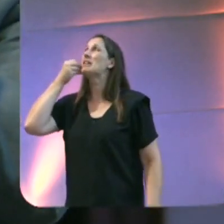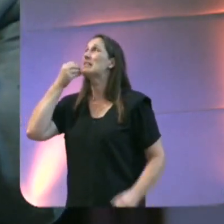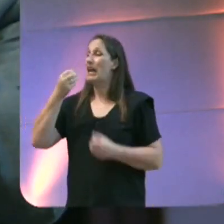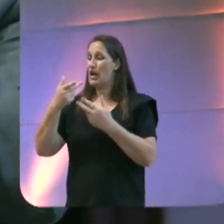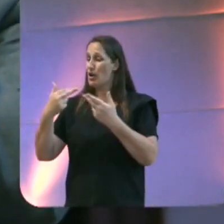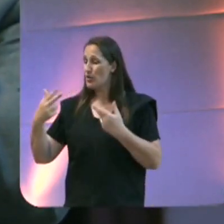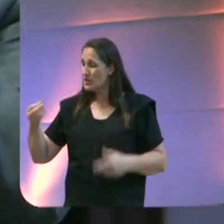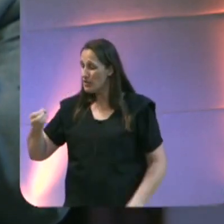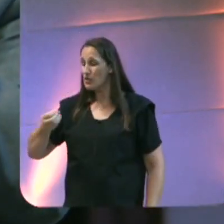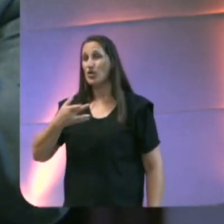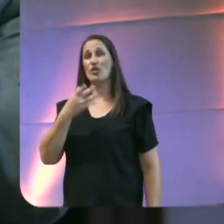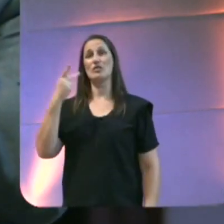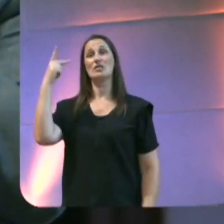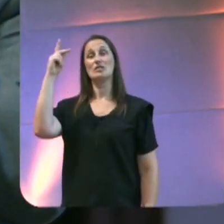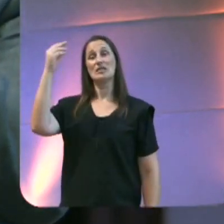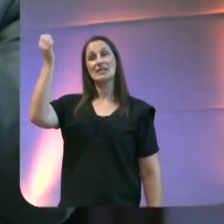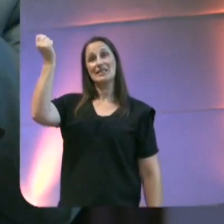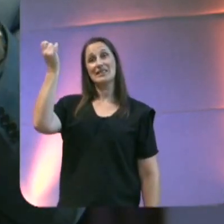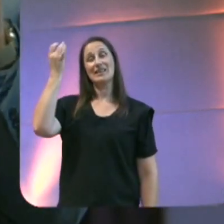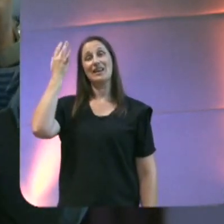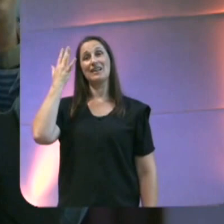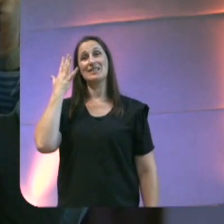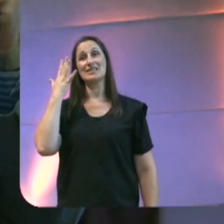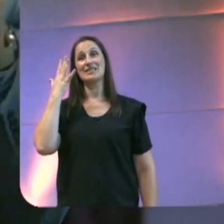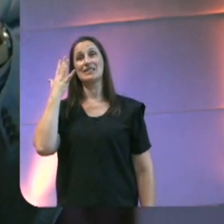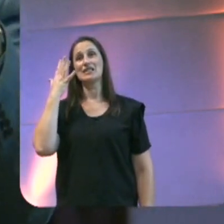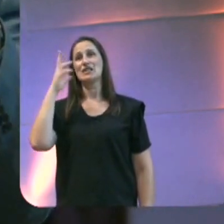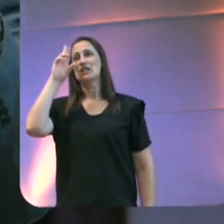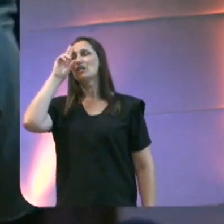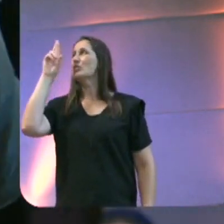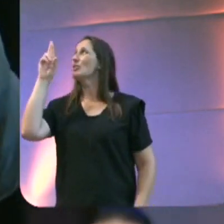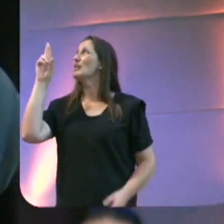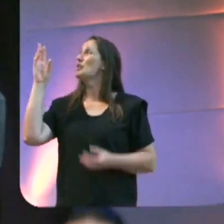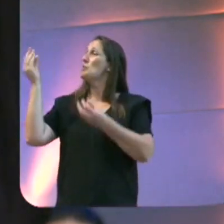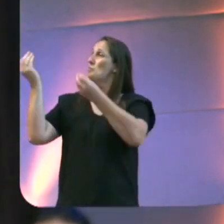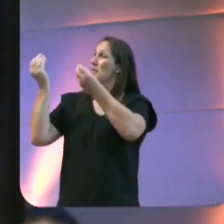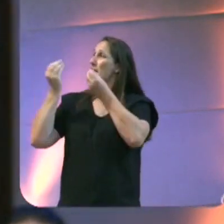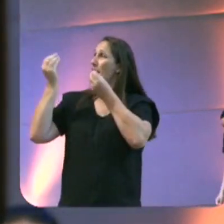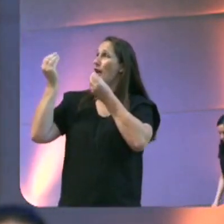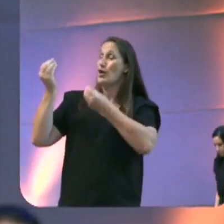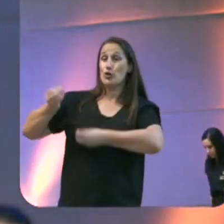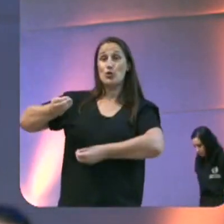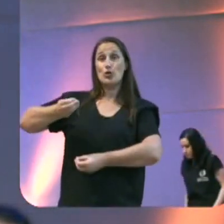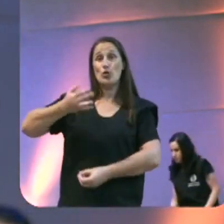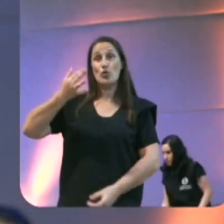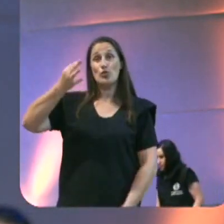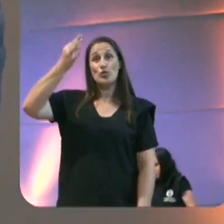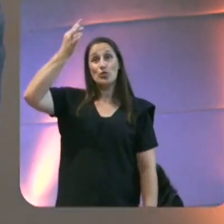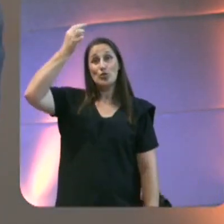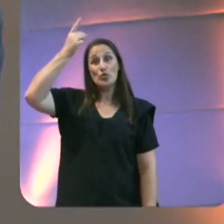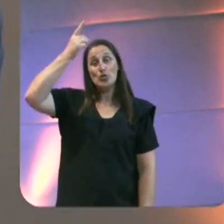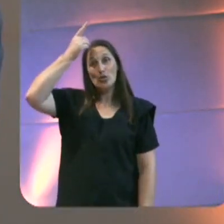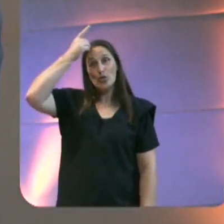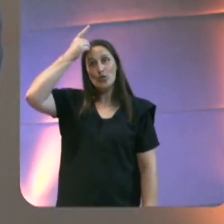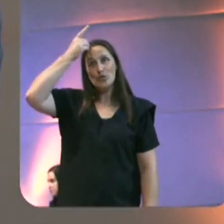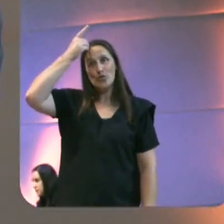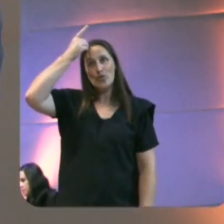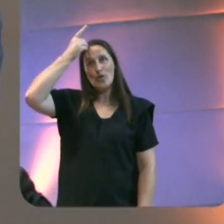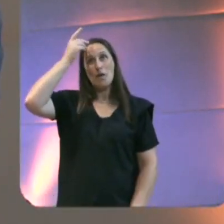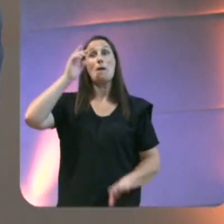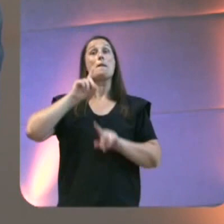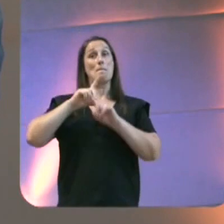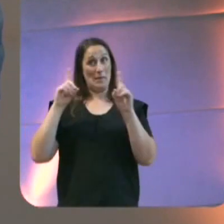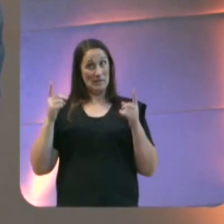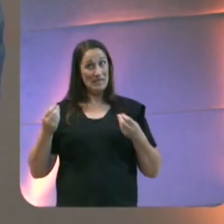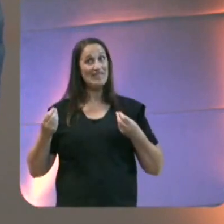novas da Tua graça. Se o Senhor quer me dar um novo dom, eu quero, mas toma cuidado, porque Ele vai dar trabalho junto.